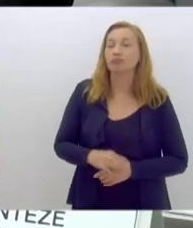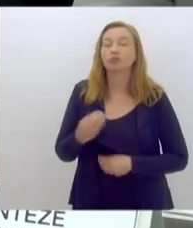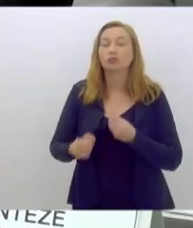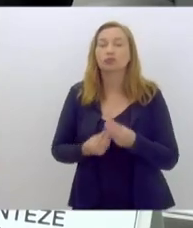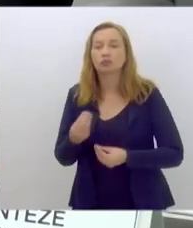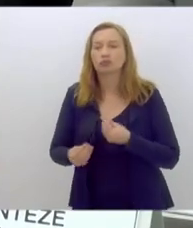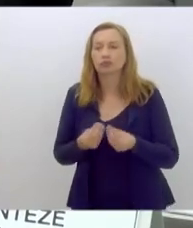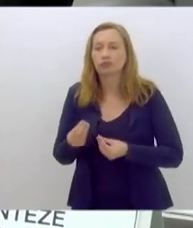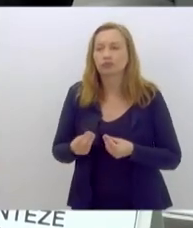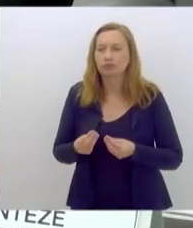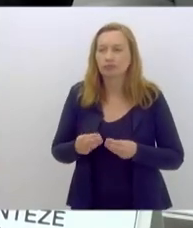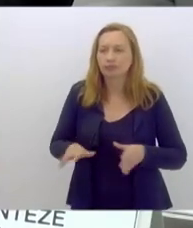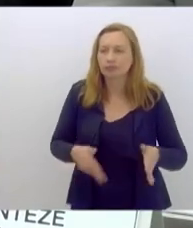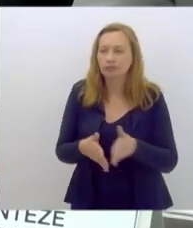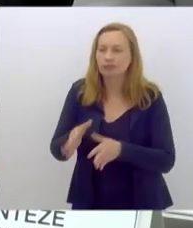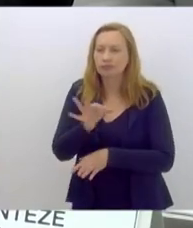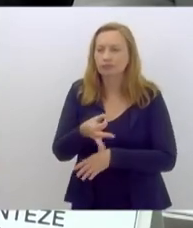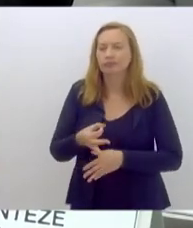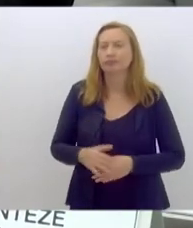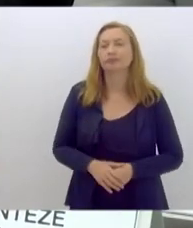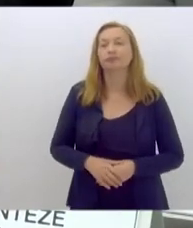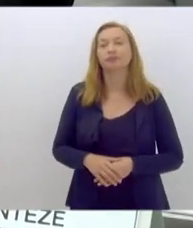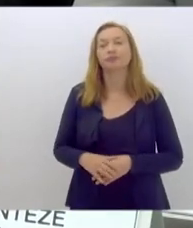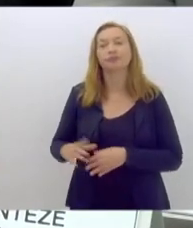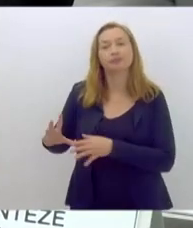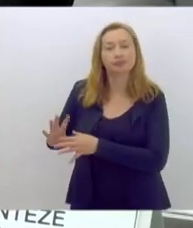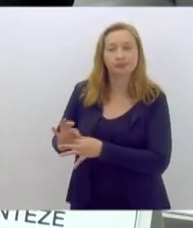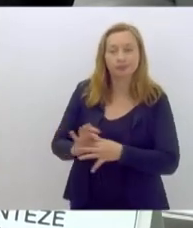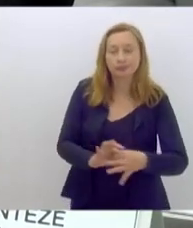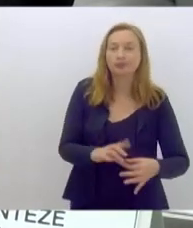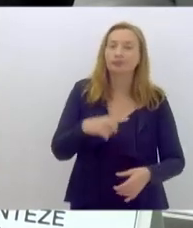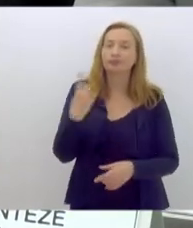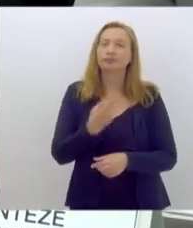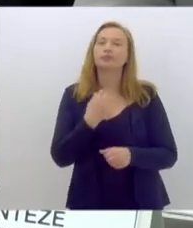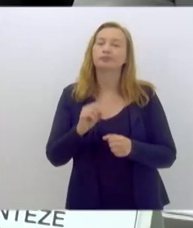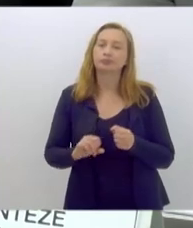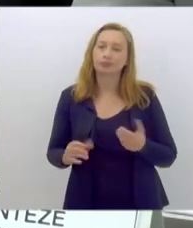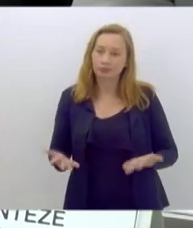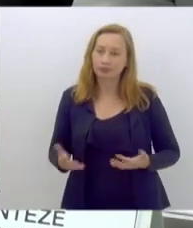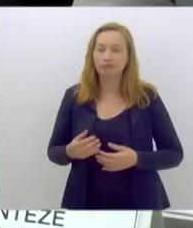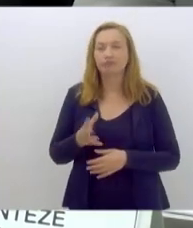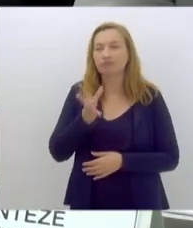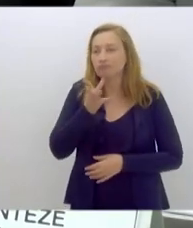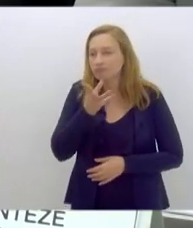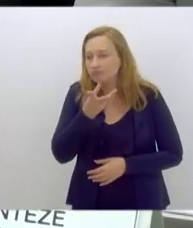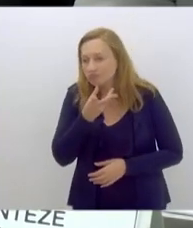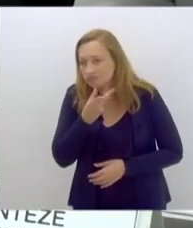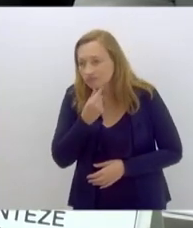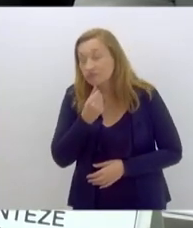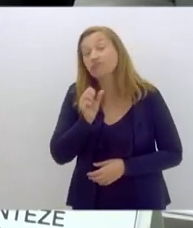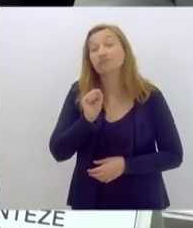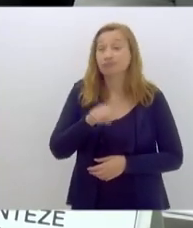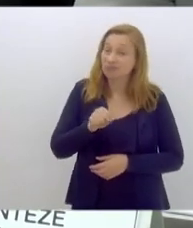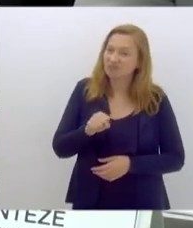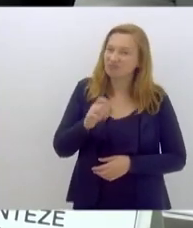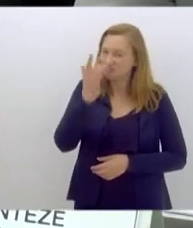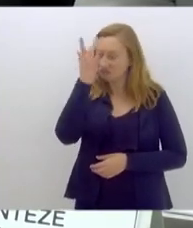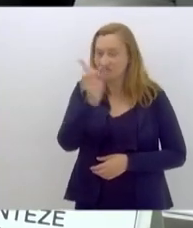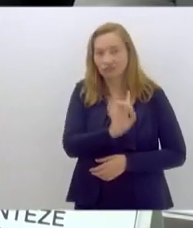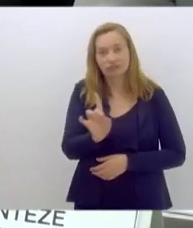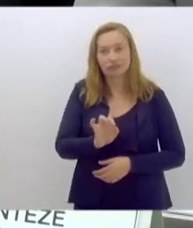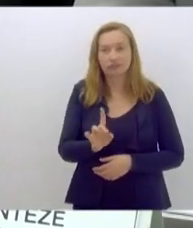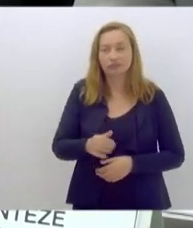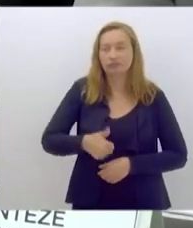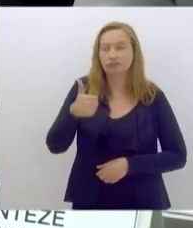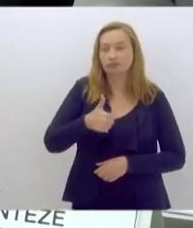esse direcionamento e é nessa linha que nós estamos fazendo leva algum tempo não é fácil nós estamos dando agora